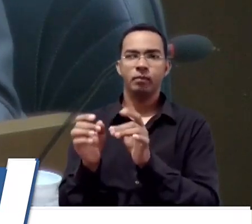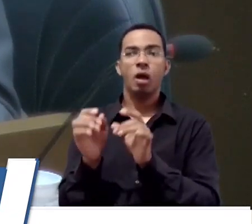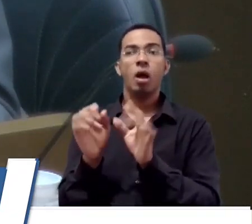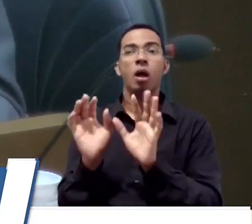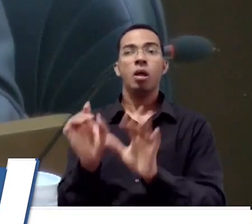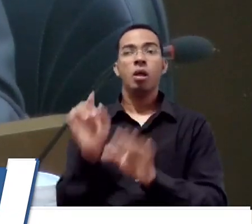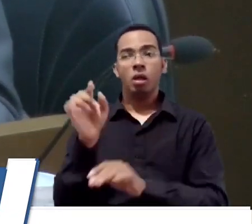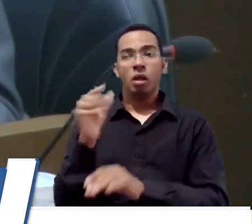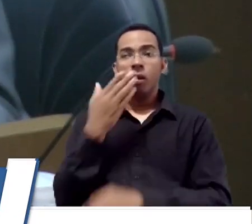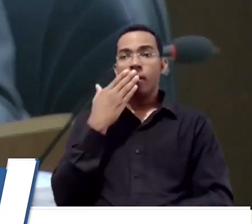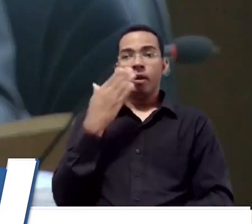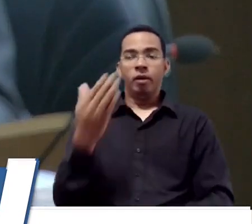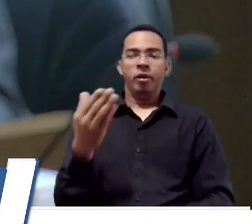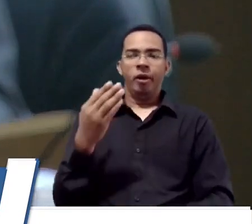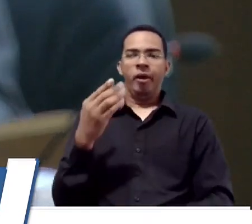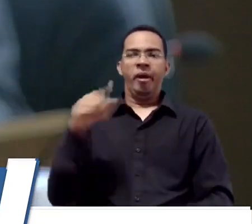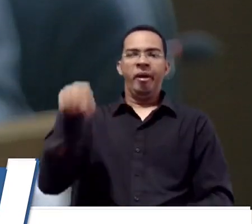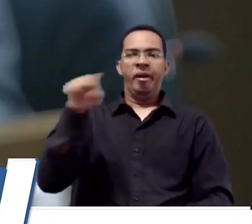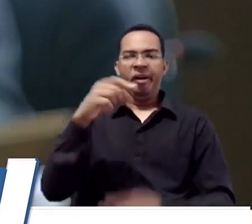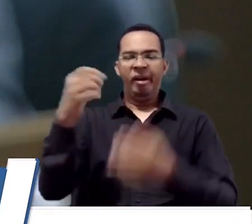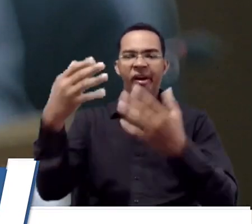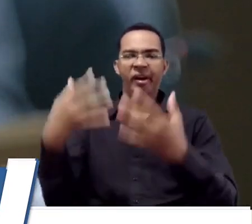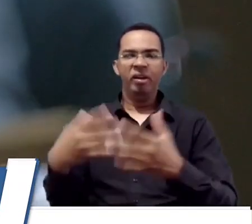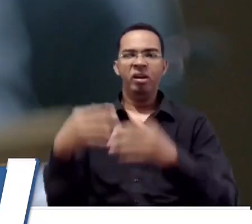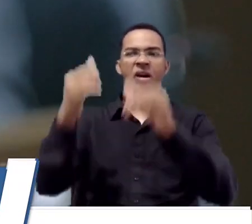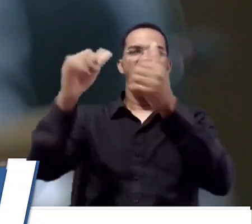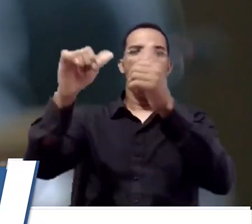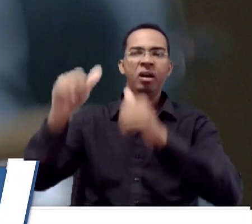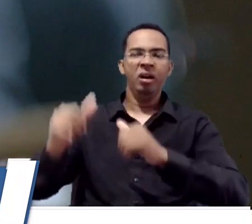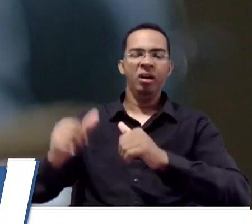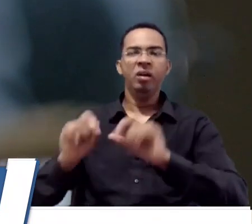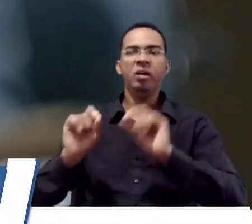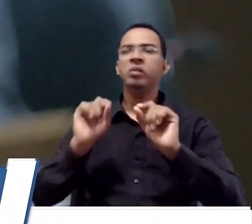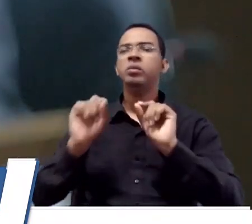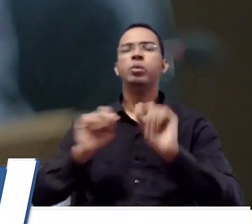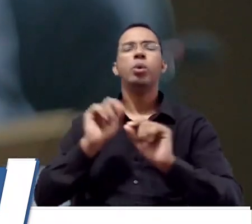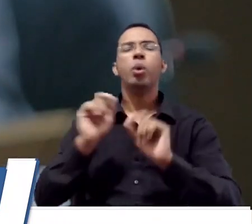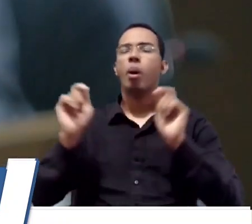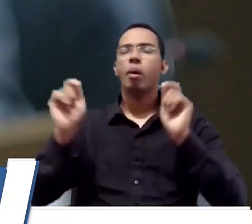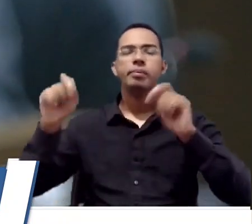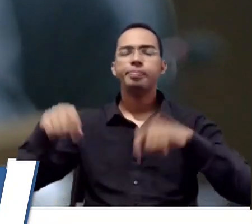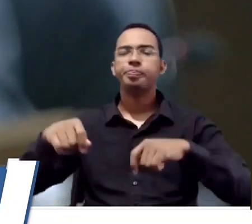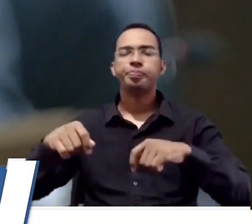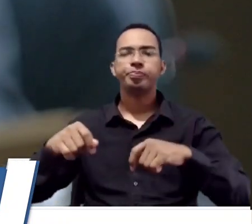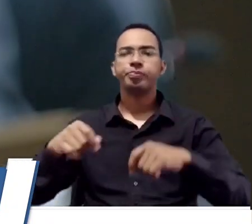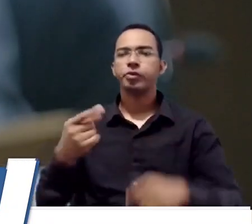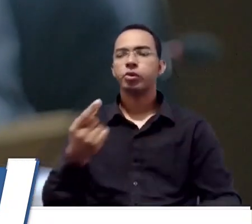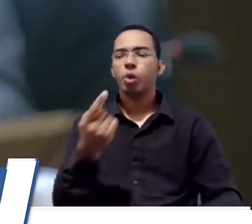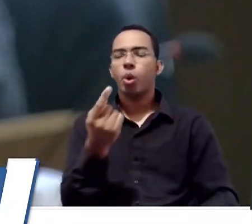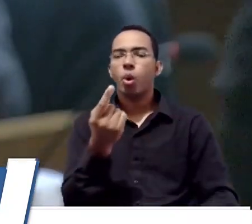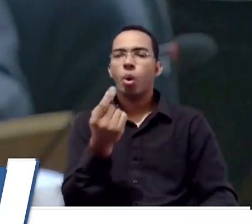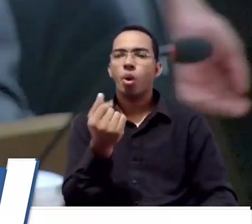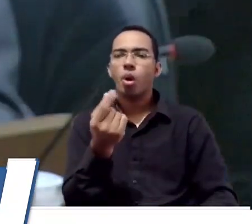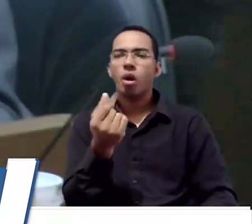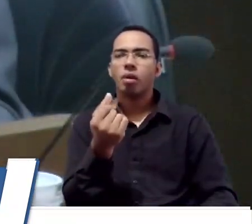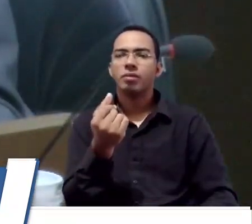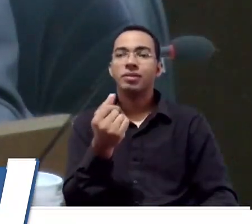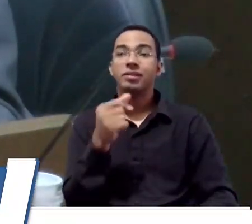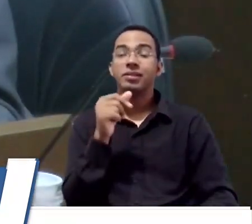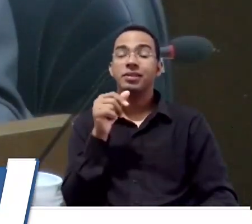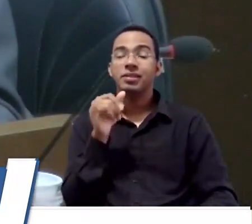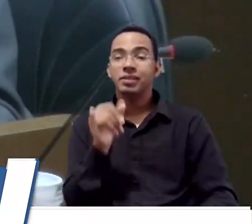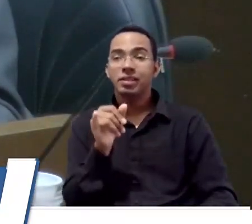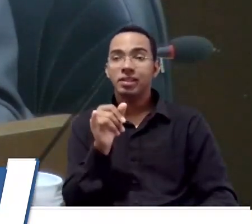eu pedi para eles fazerem uma avaliação do que seria o valor, caso